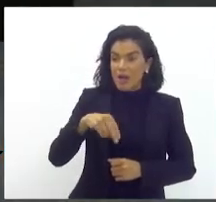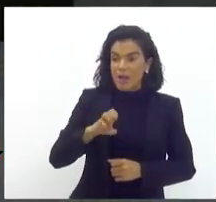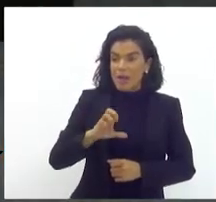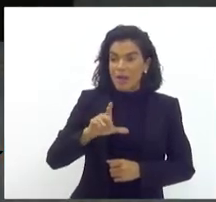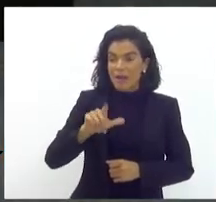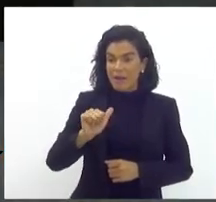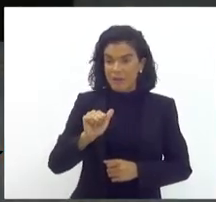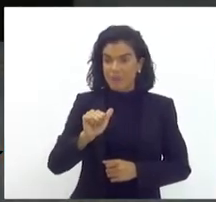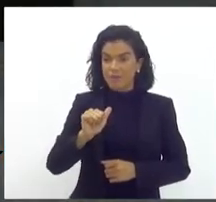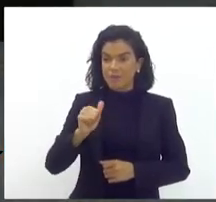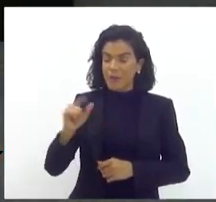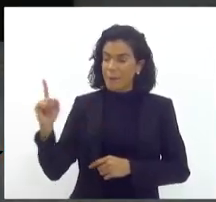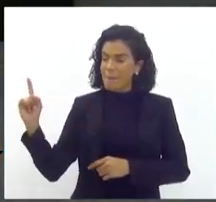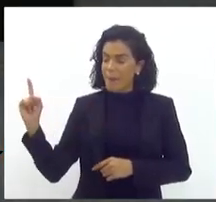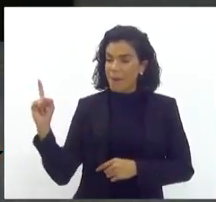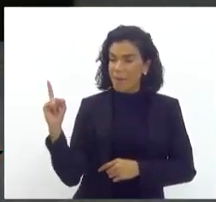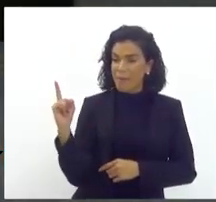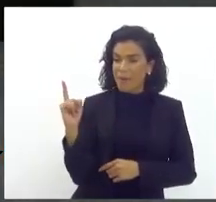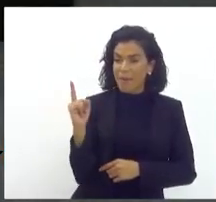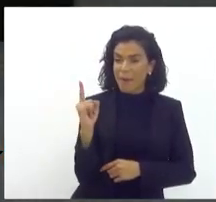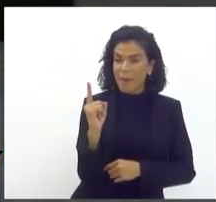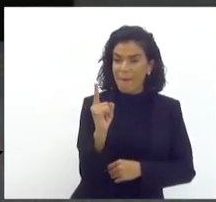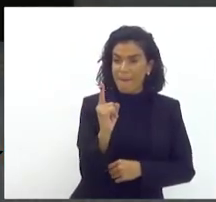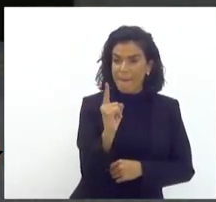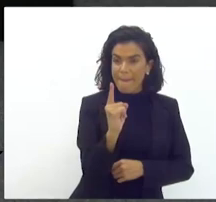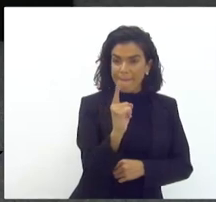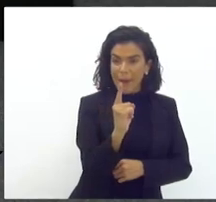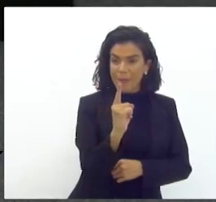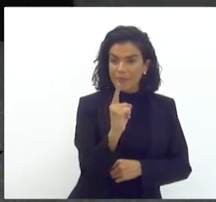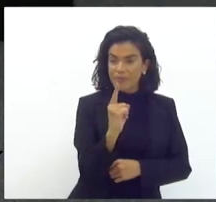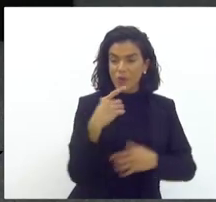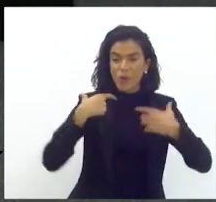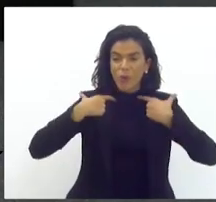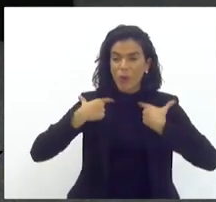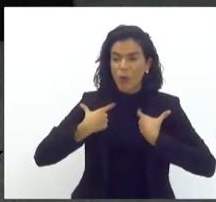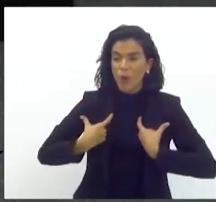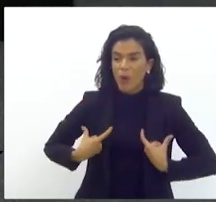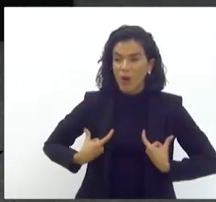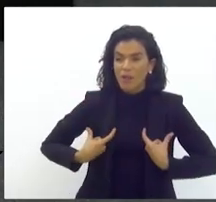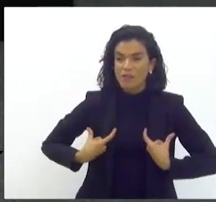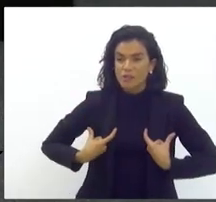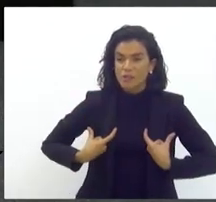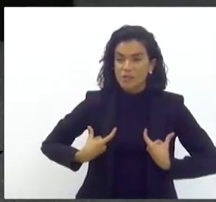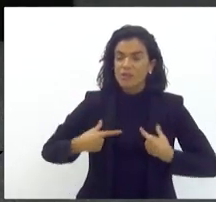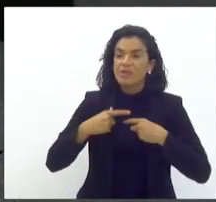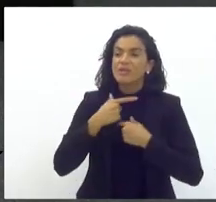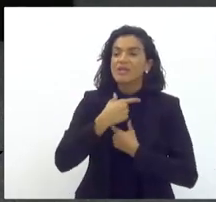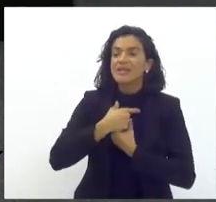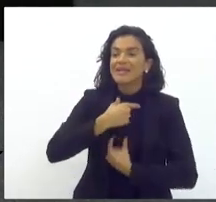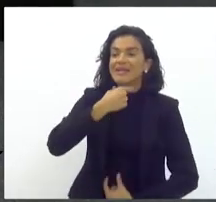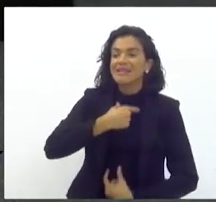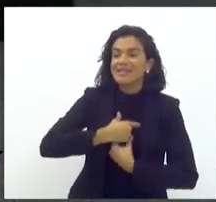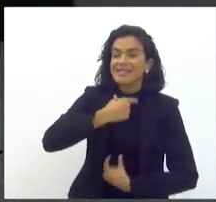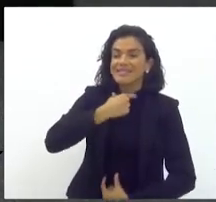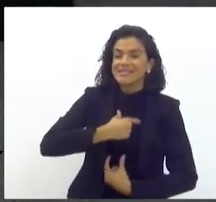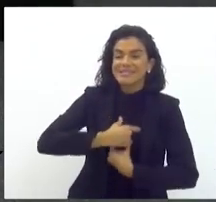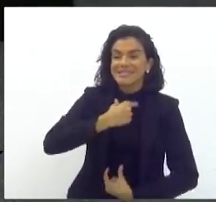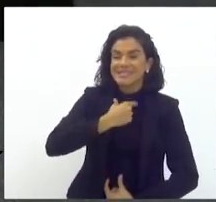de adentrar de colete e gravata